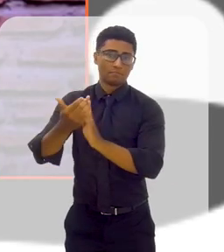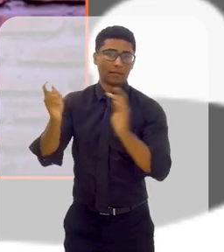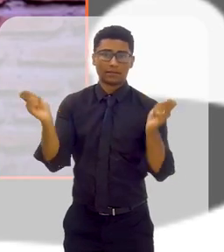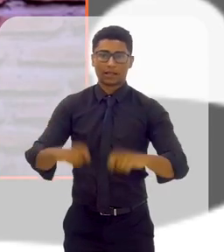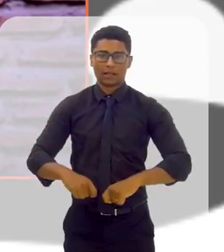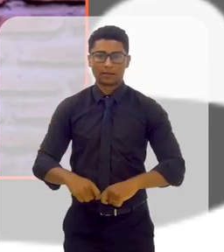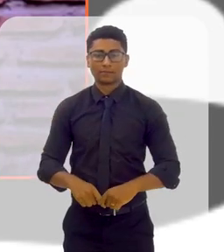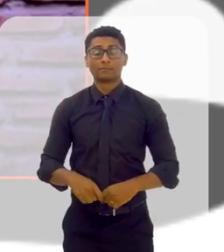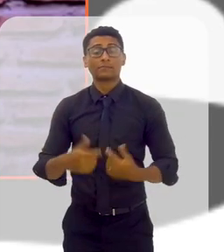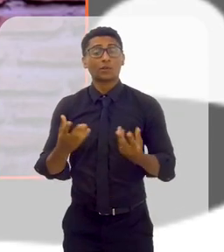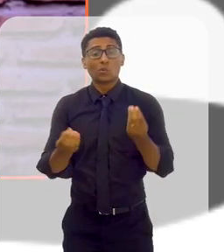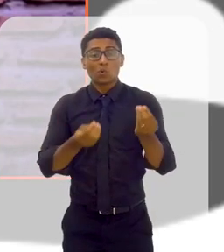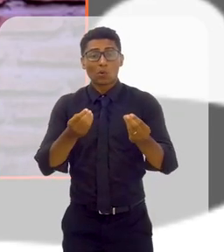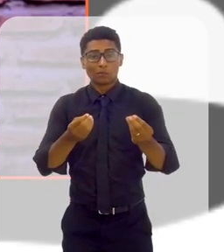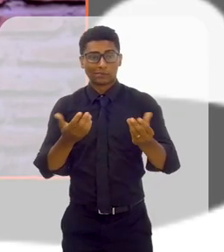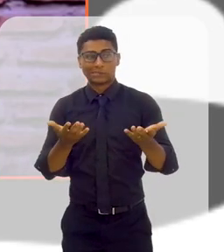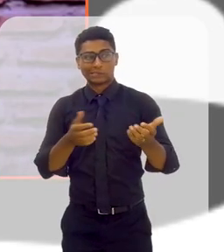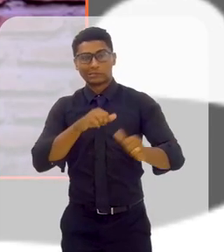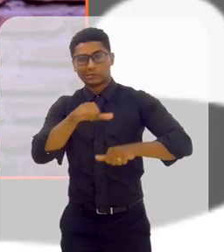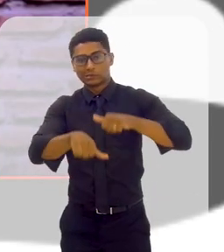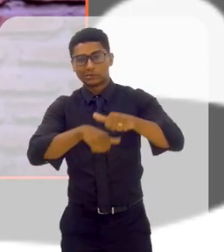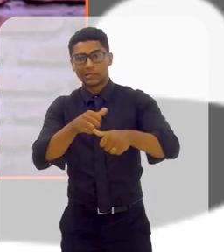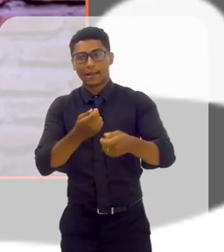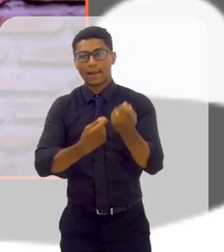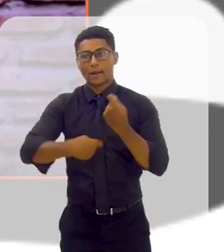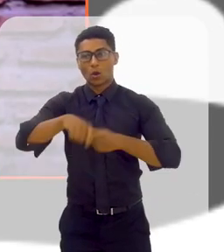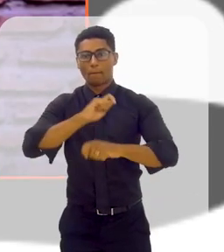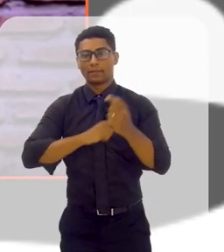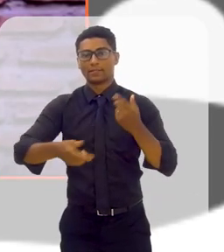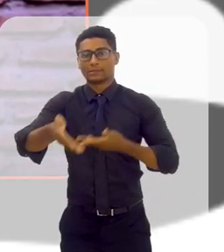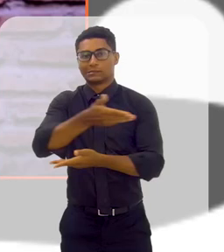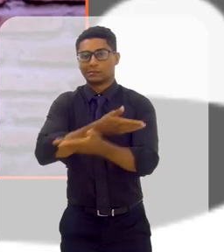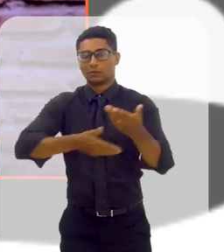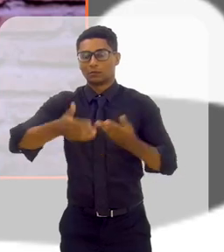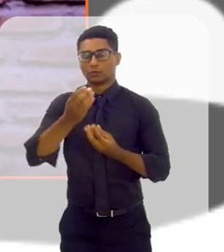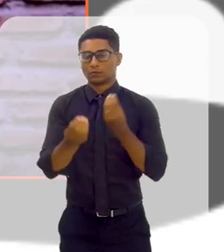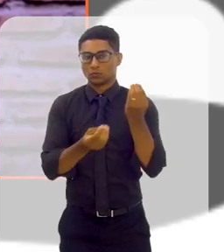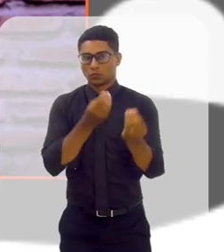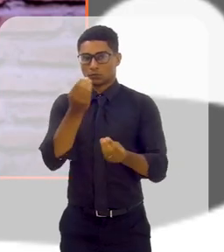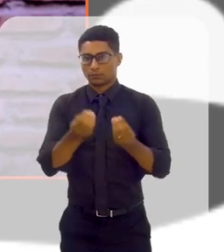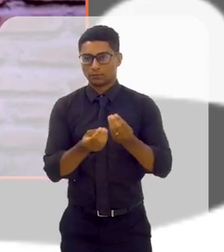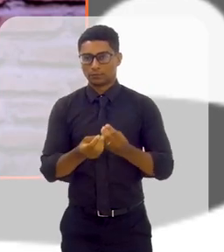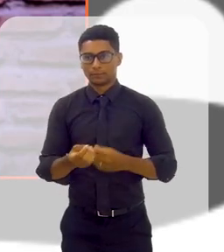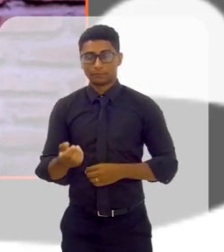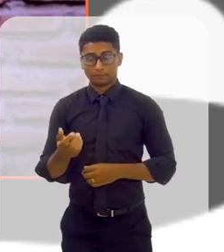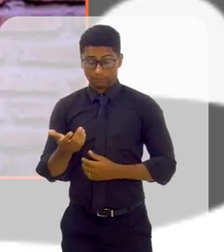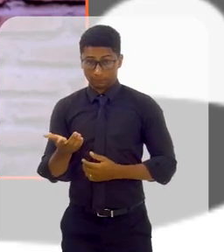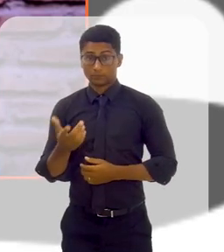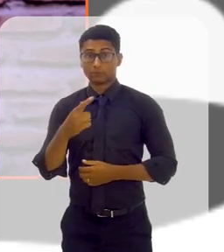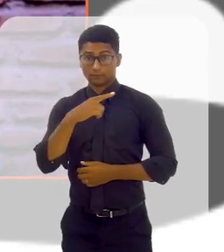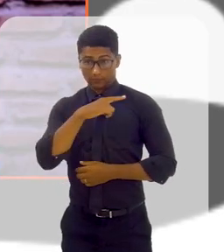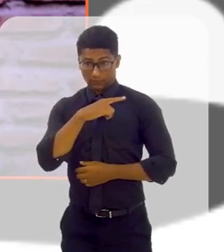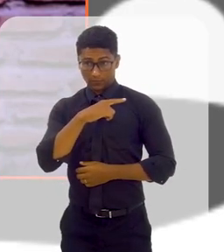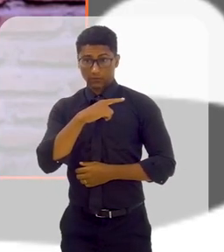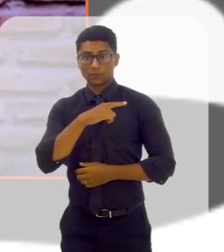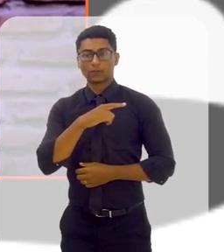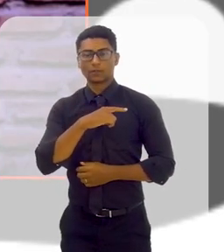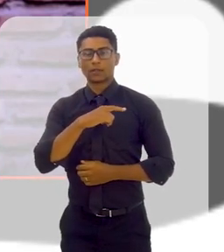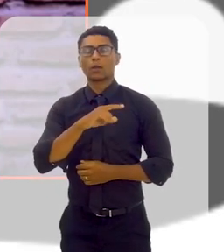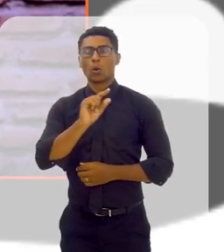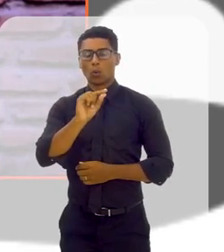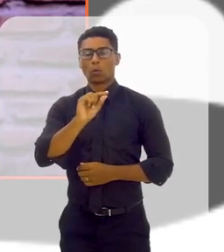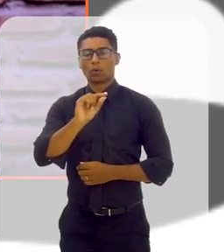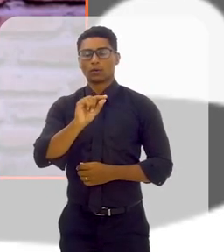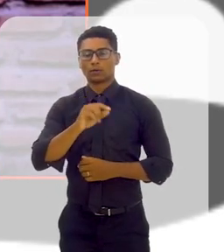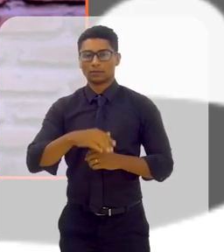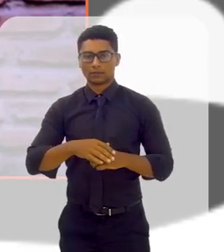e para mim mudar isso com economia circular na economia circular existe uma máxima que eu vou explicar